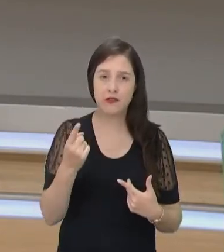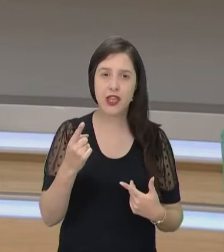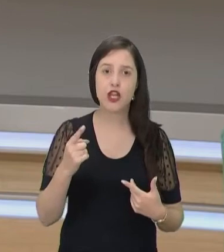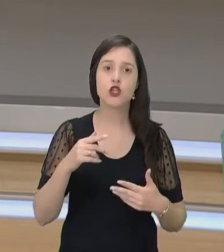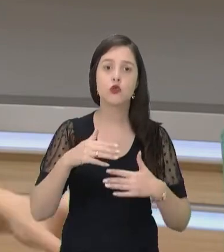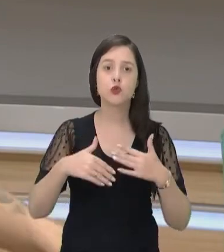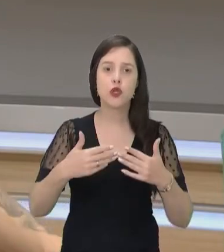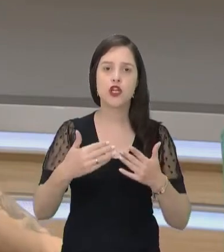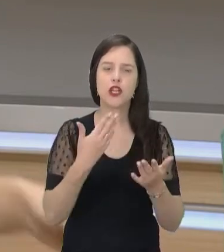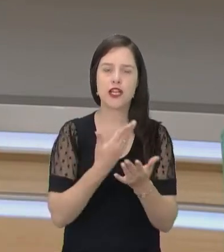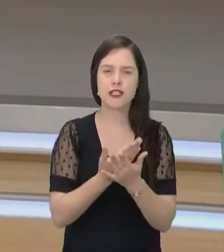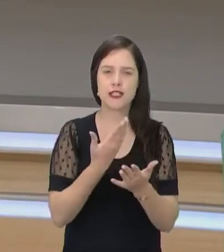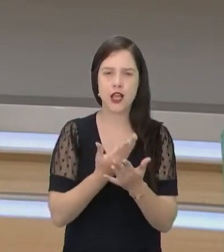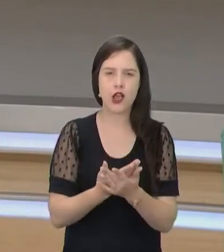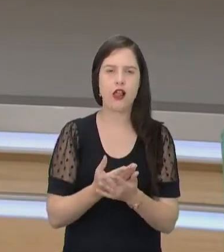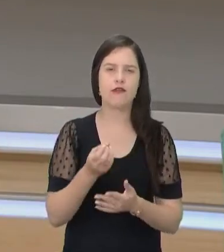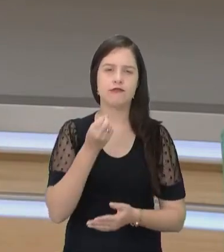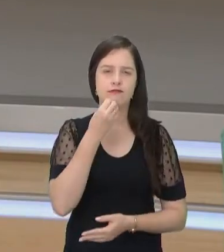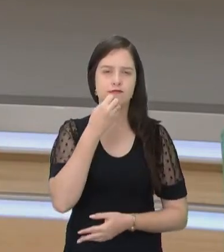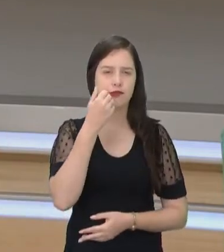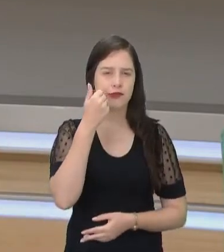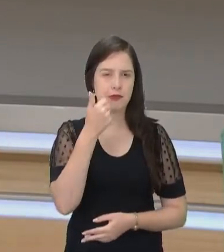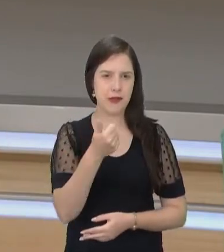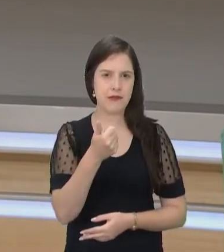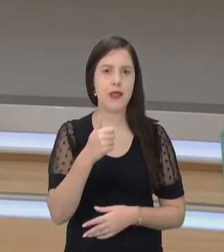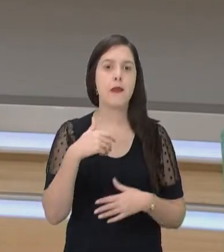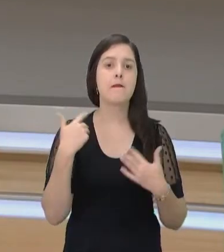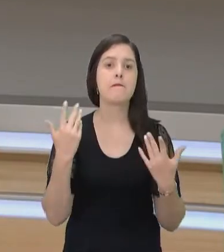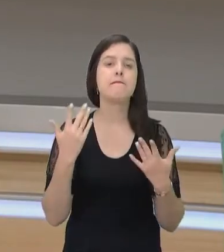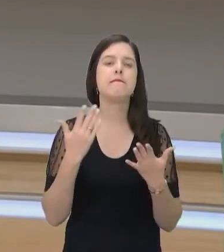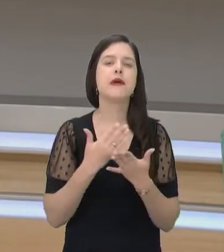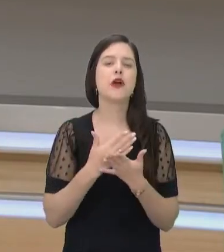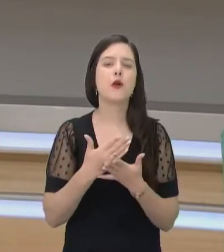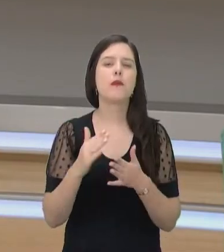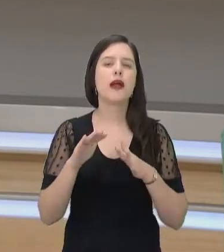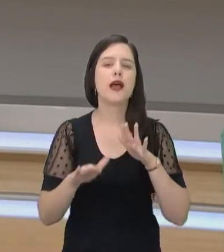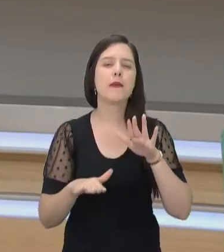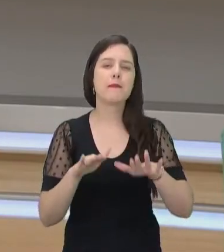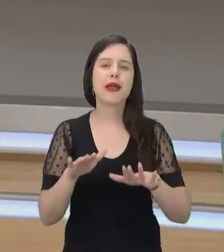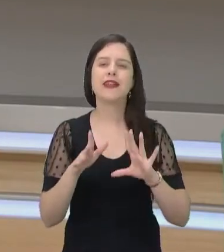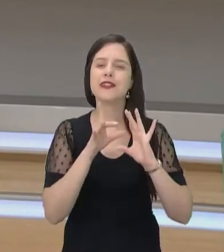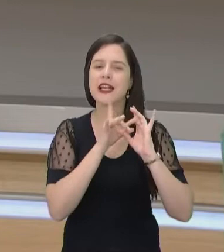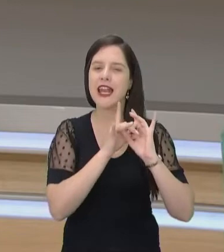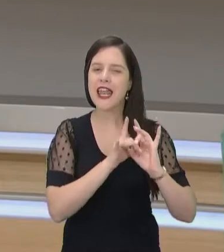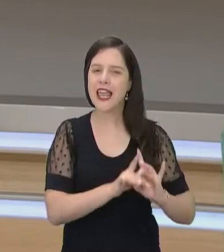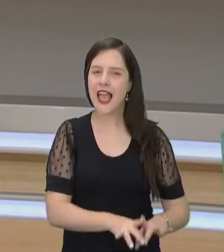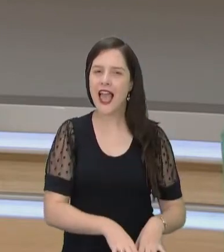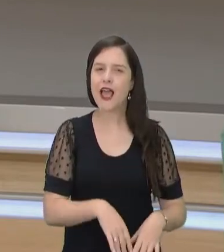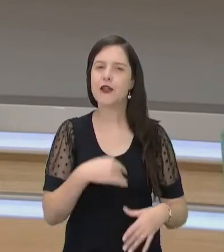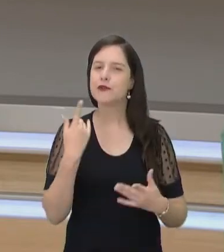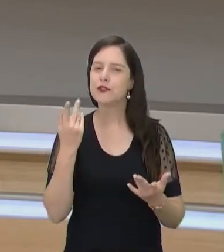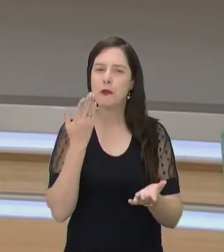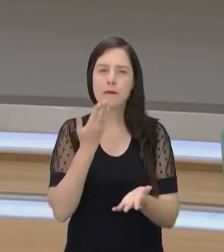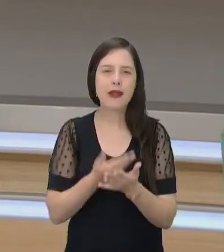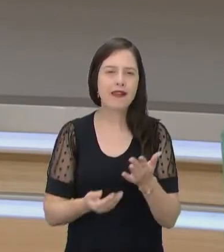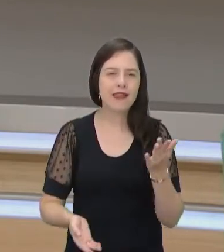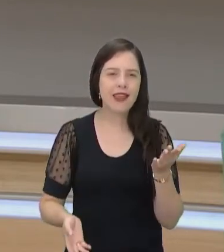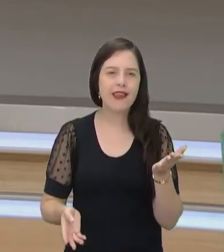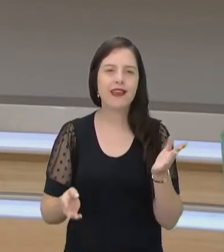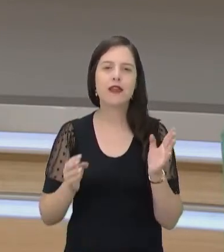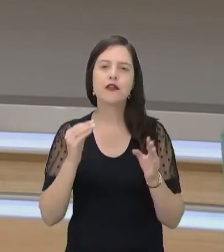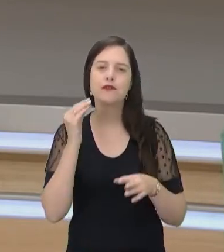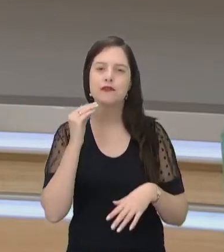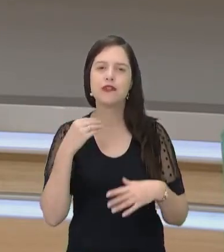essa aula. Mas bem, antes de tudo, aquele papo que vocês já estão ligados, só para a gente não se perder ali, não precisar do